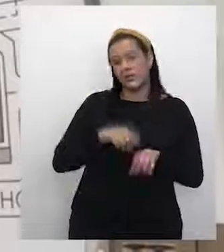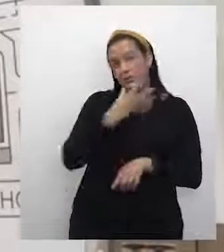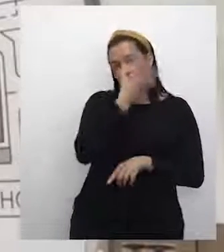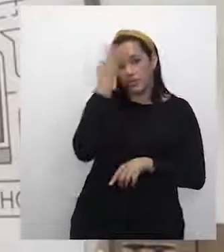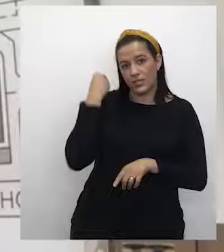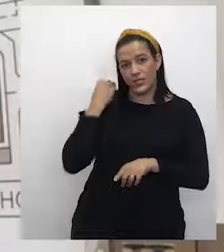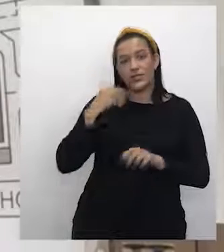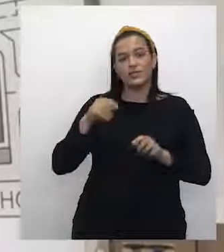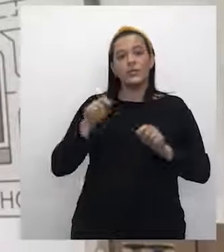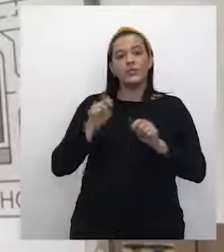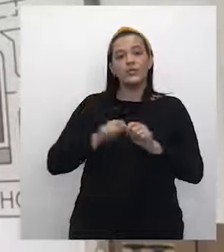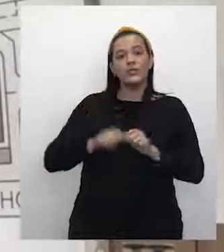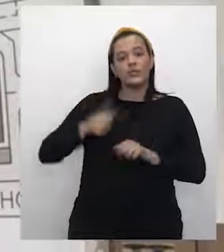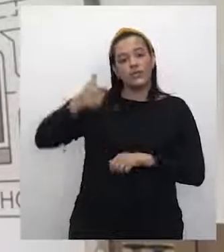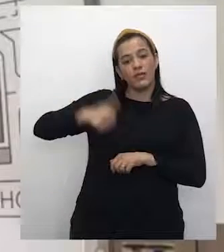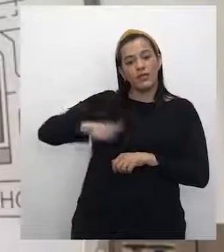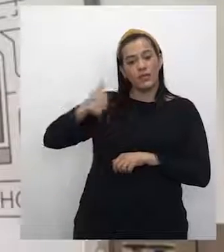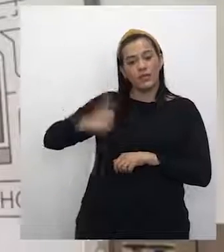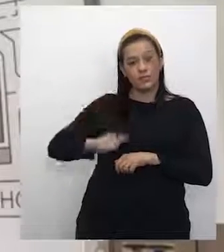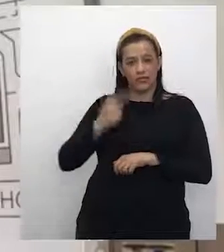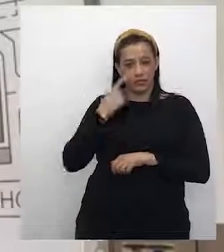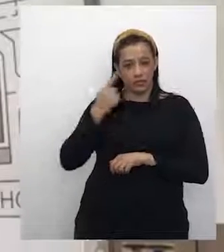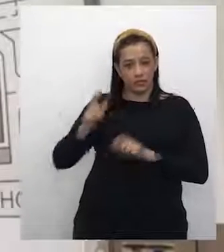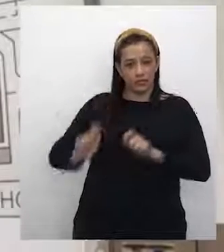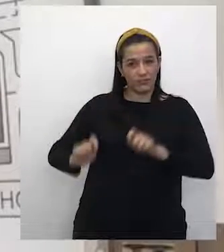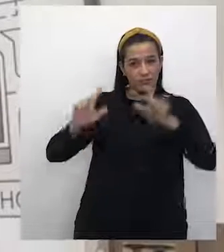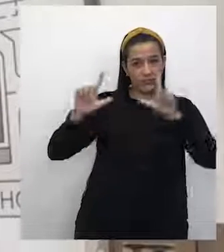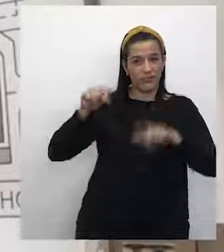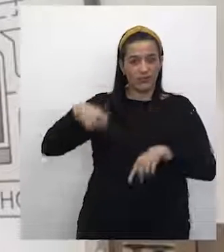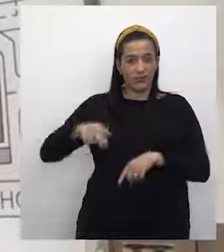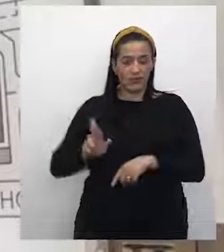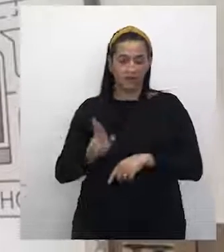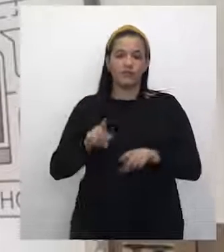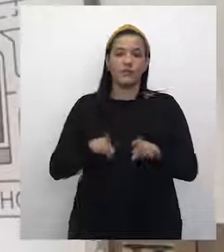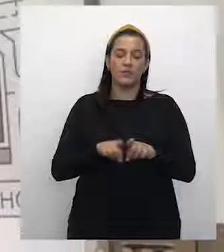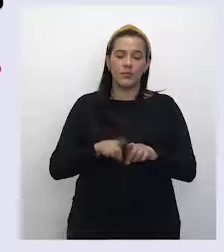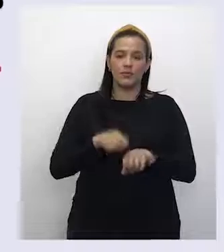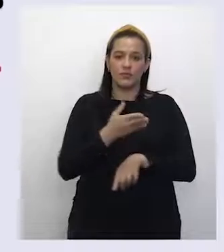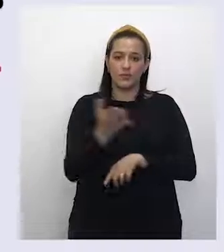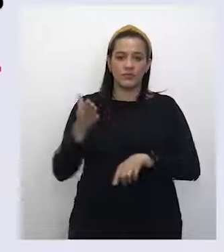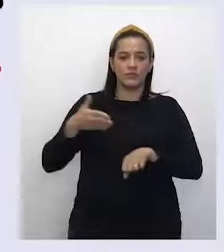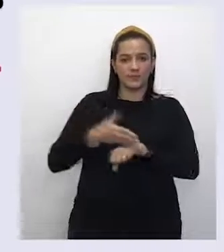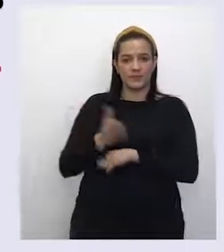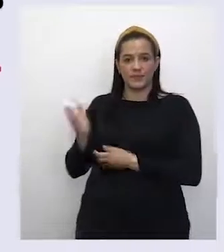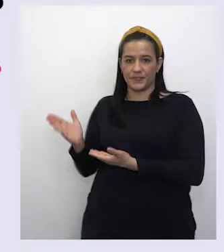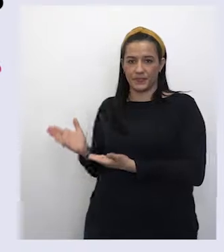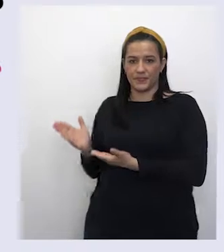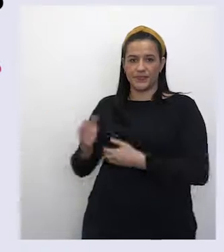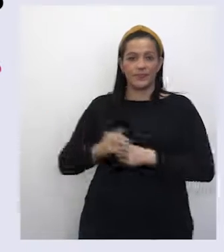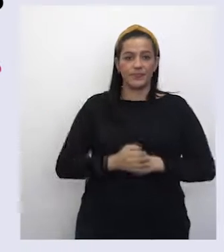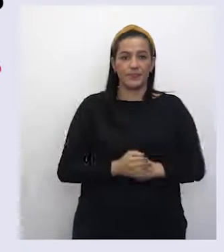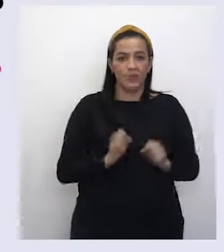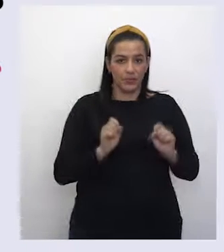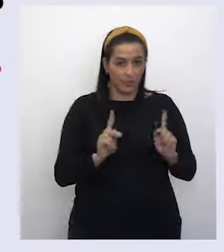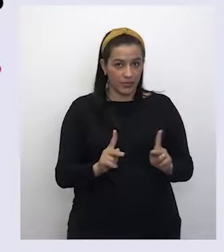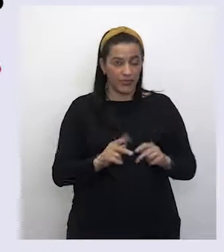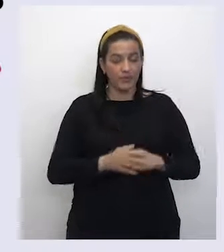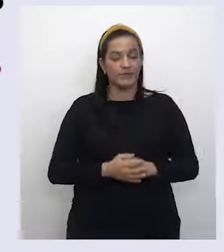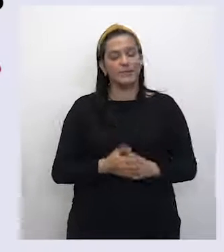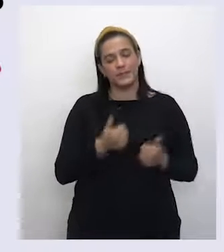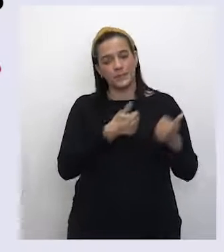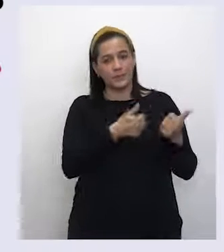avaliação também aí, acho que ficou disponível para vocês o QR Code, né? E façam a avaliação dessa aula. Tudo bem?